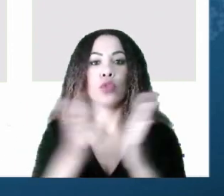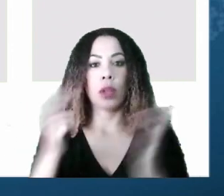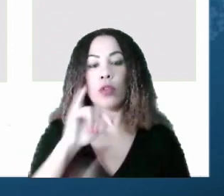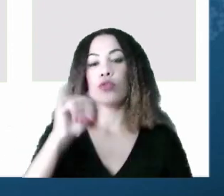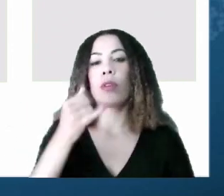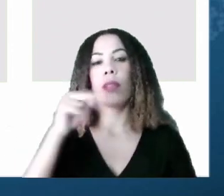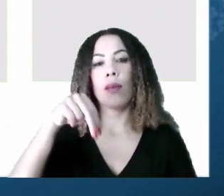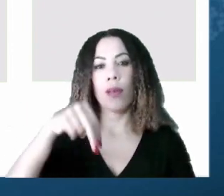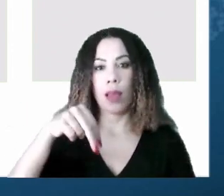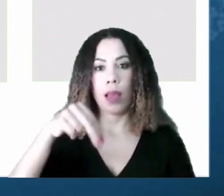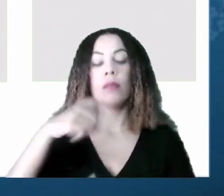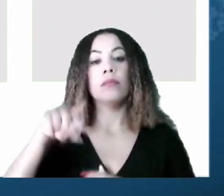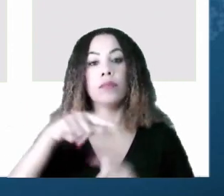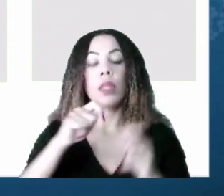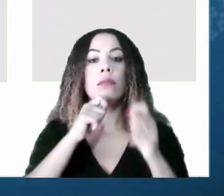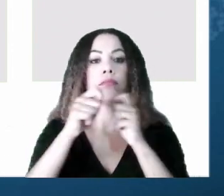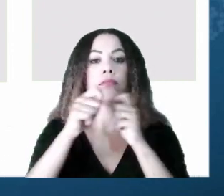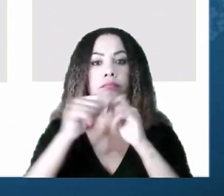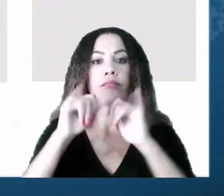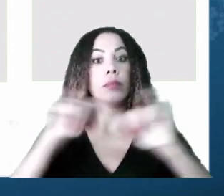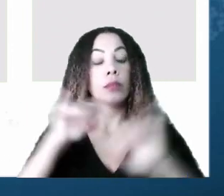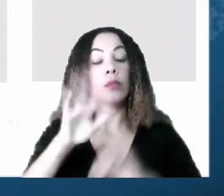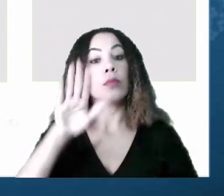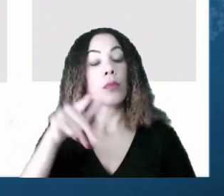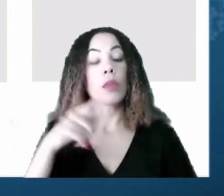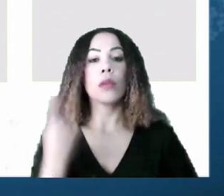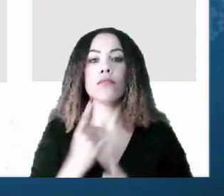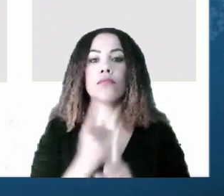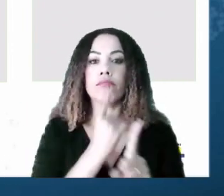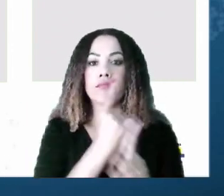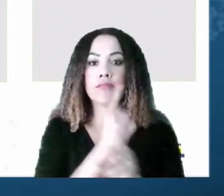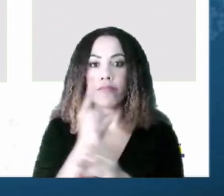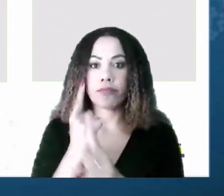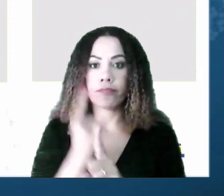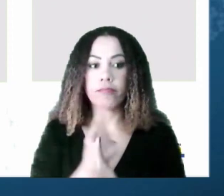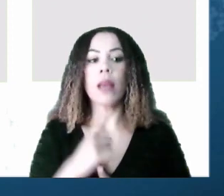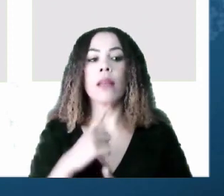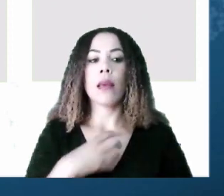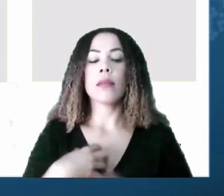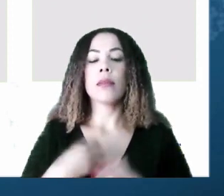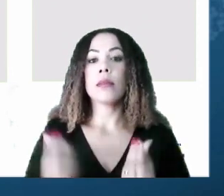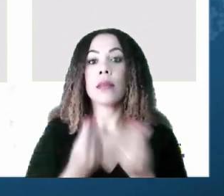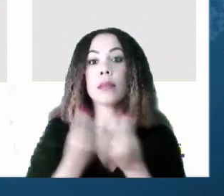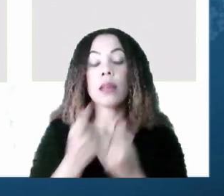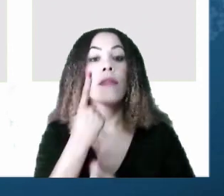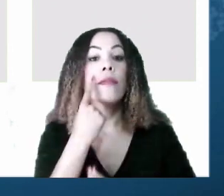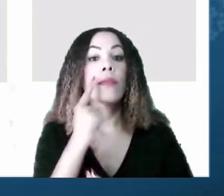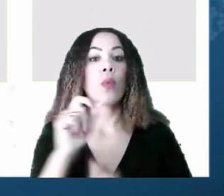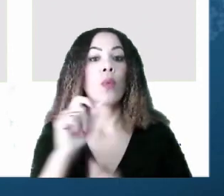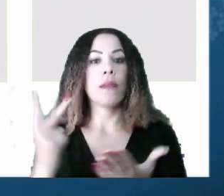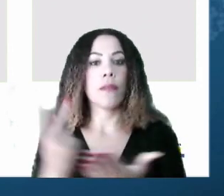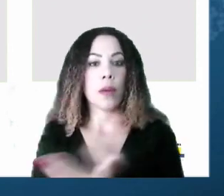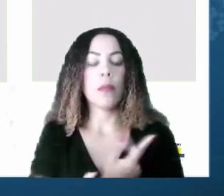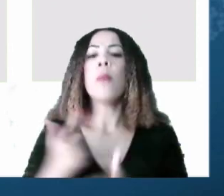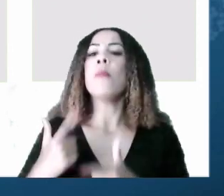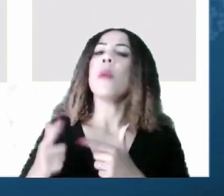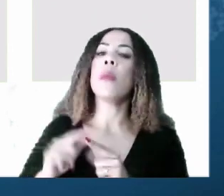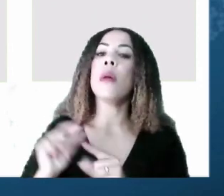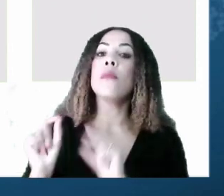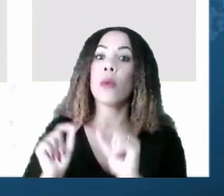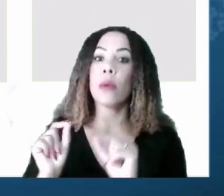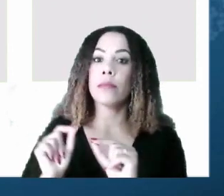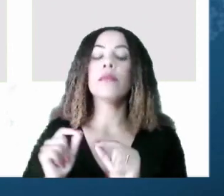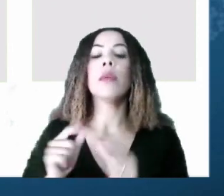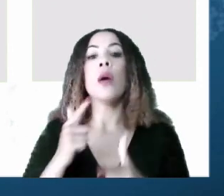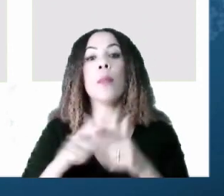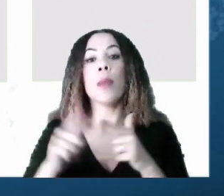coletiva de imprensa. Olha, identificamos, estamos sensíveis, vamos ver o que vai acontecer. Qual foi o problema? O problema é que nós tivemos que